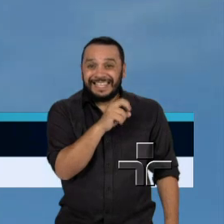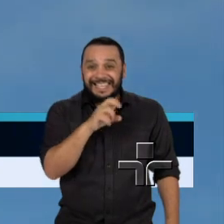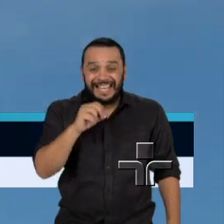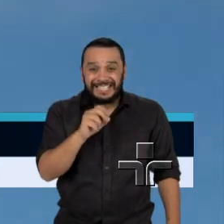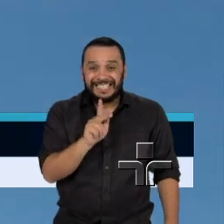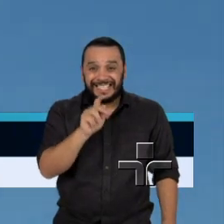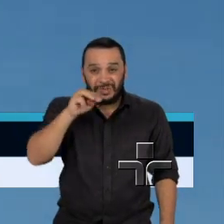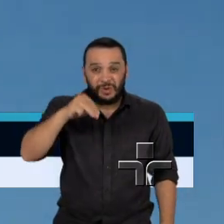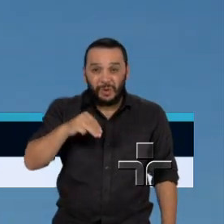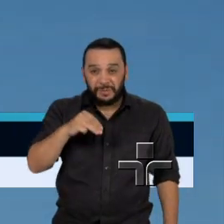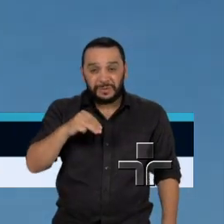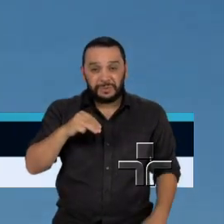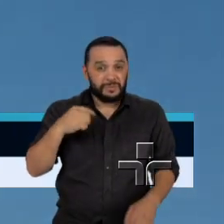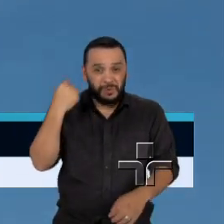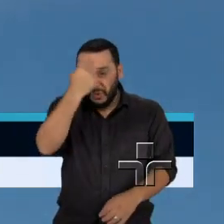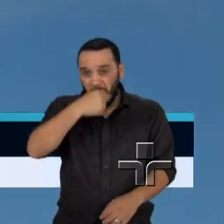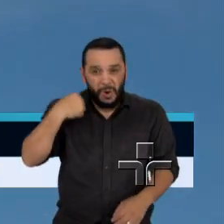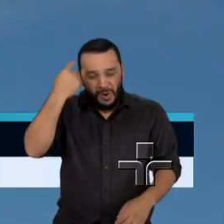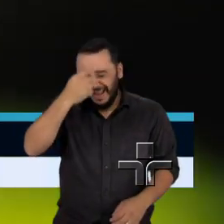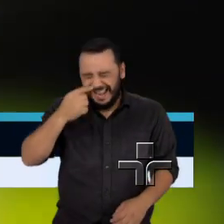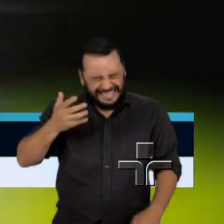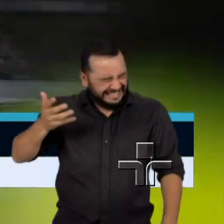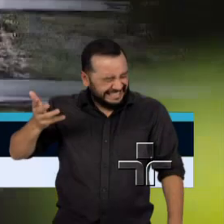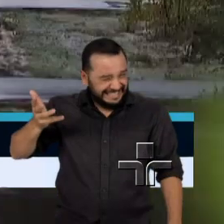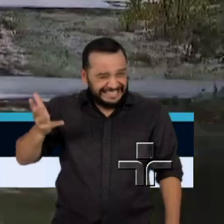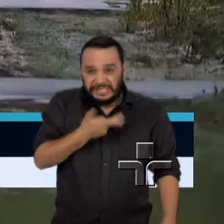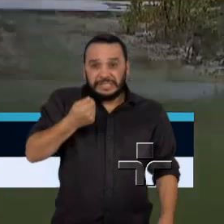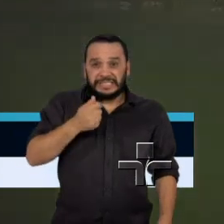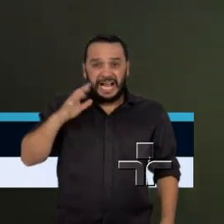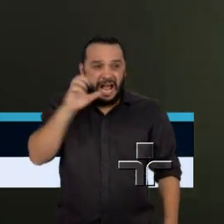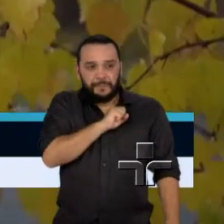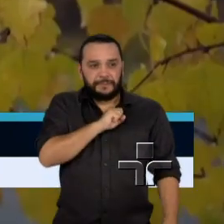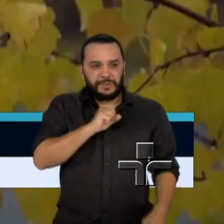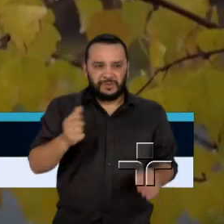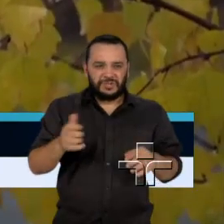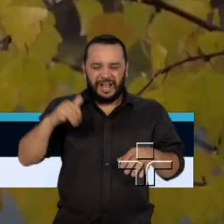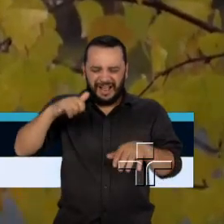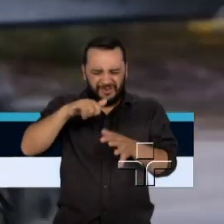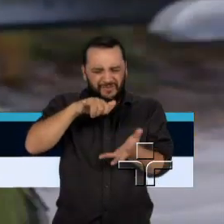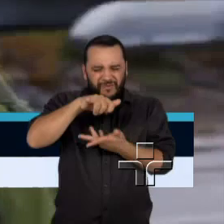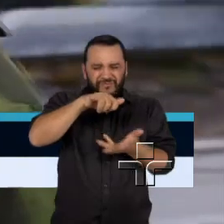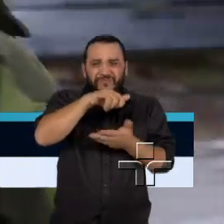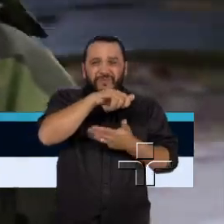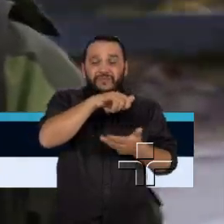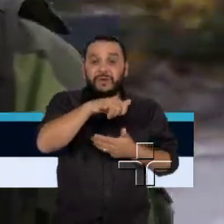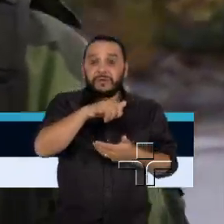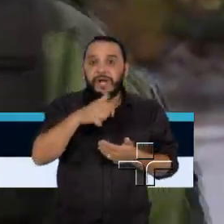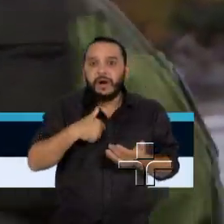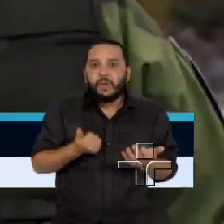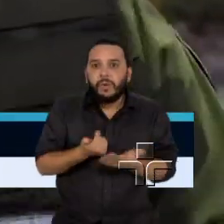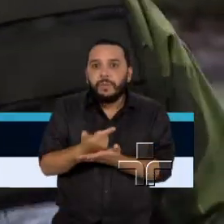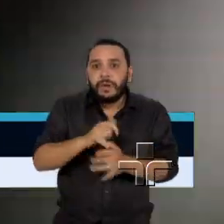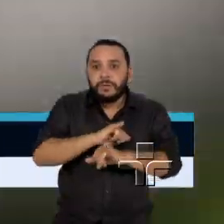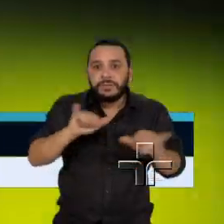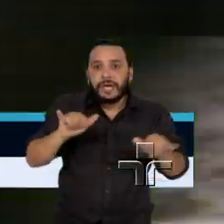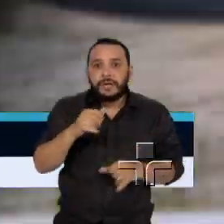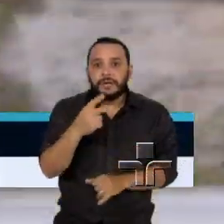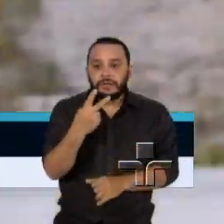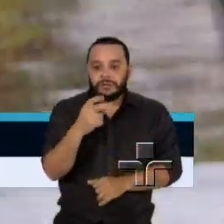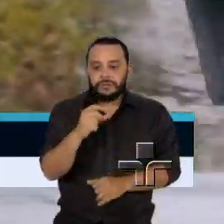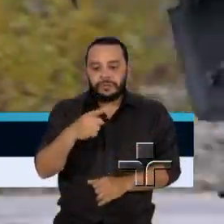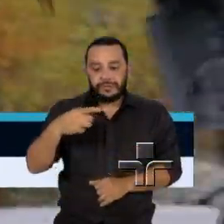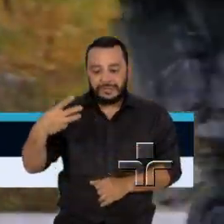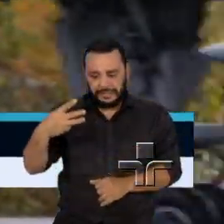vezes mais rápido que a velocidade do som. A compra dos caças foi anunciada em 2013. O governo brasileiro